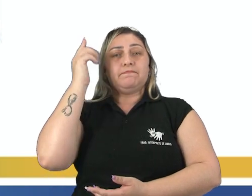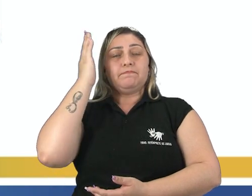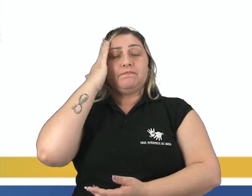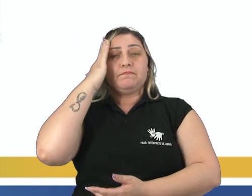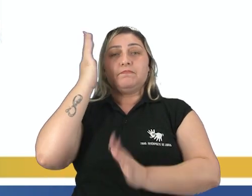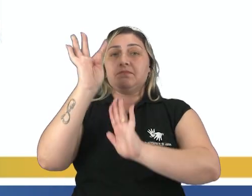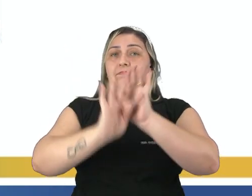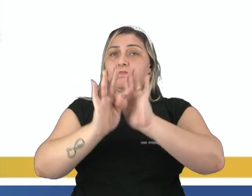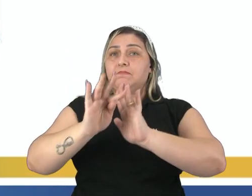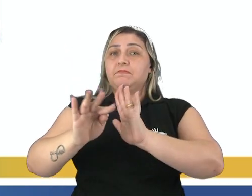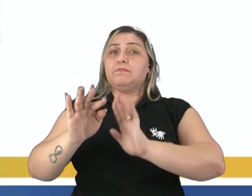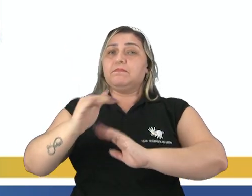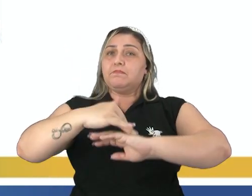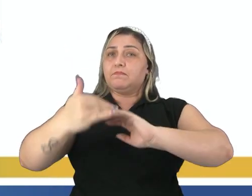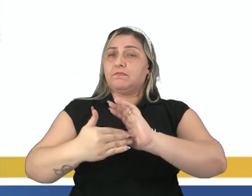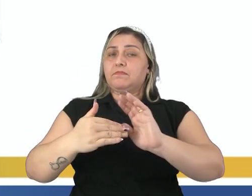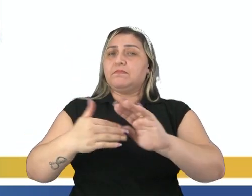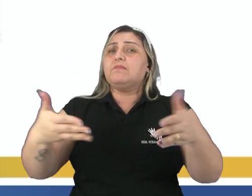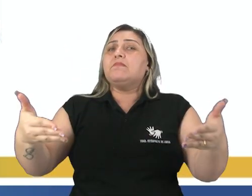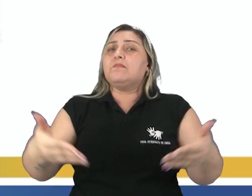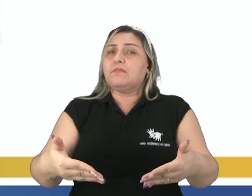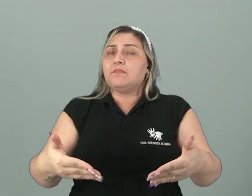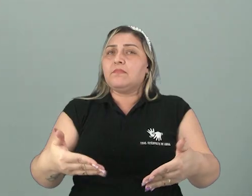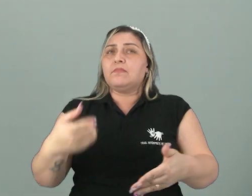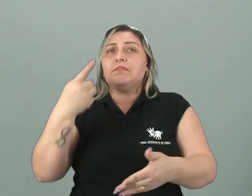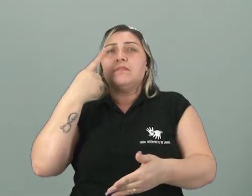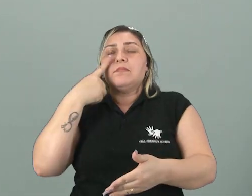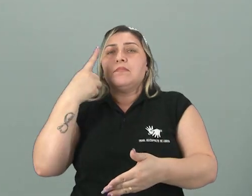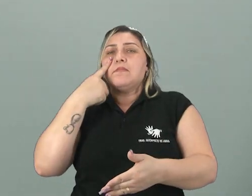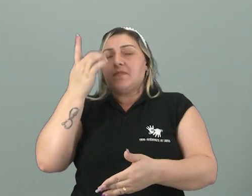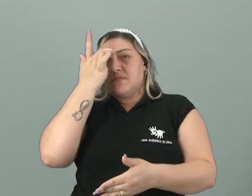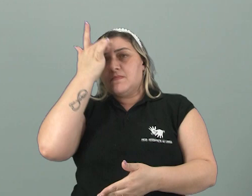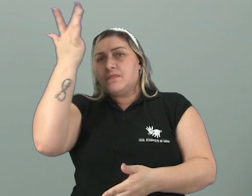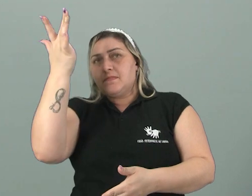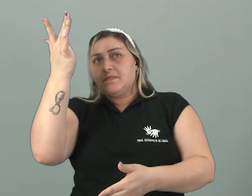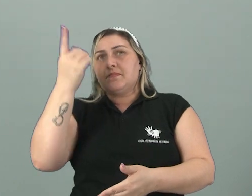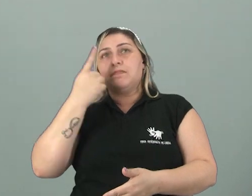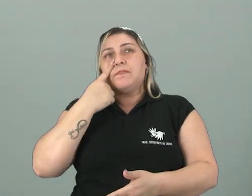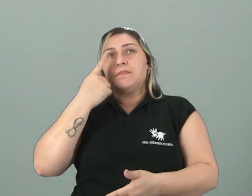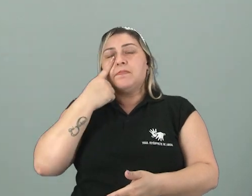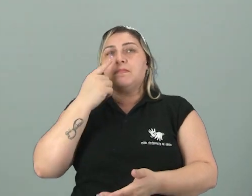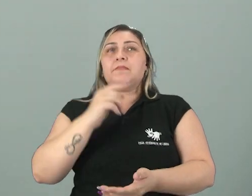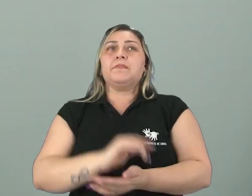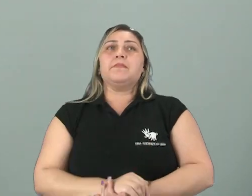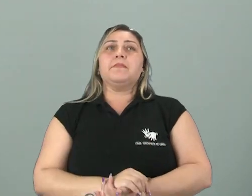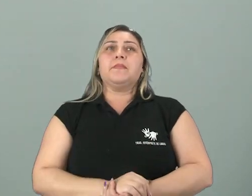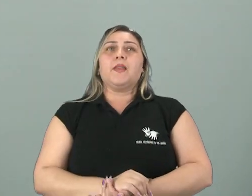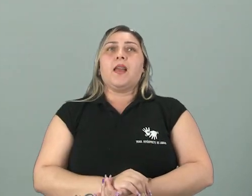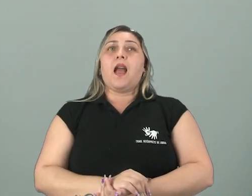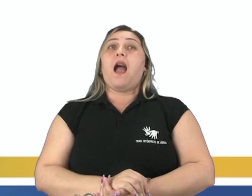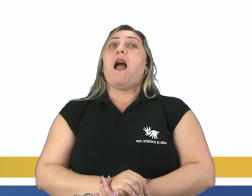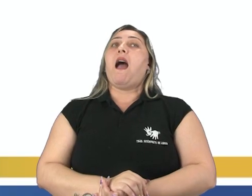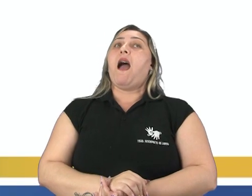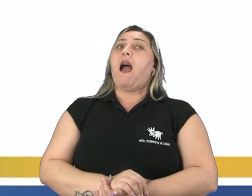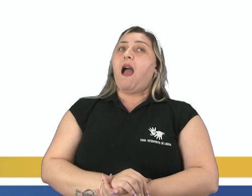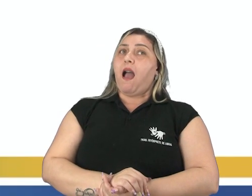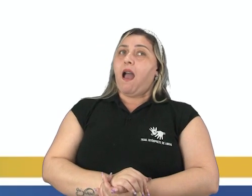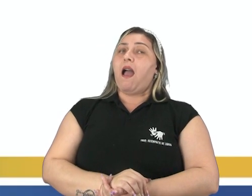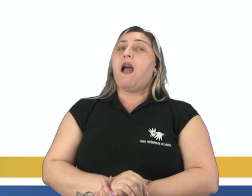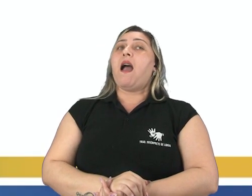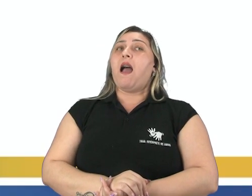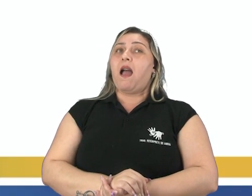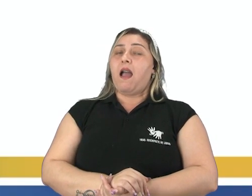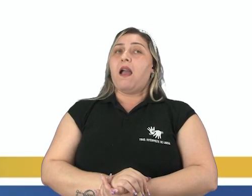sua totalidade. E agora? Vamos ver se fica mais fácil? Observe. Ah, agora